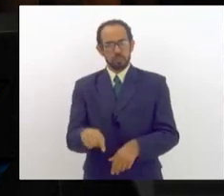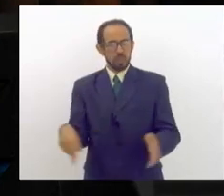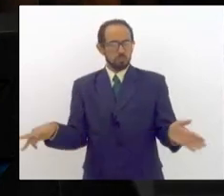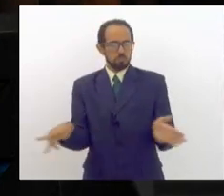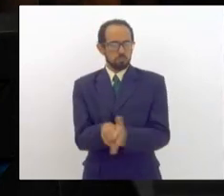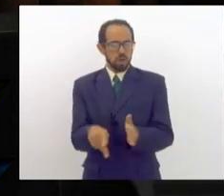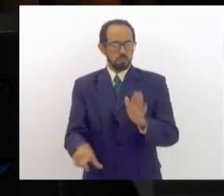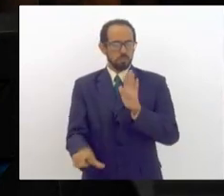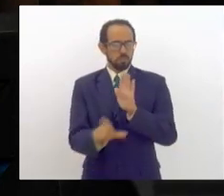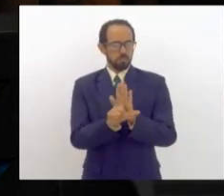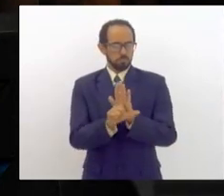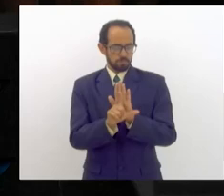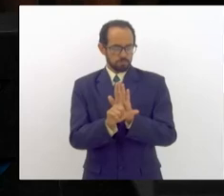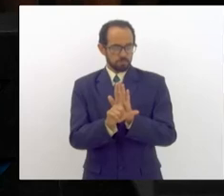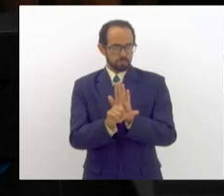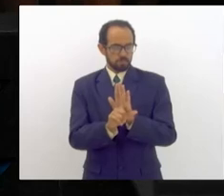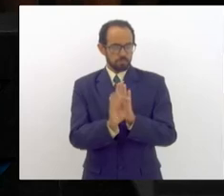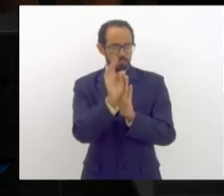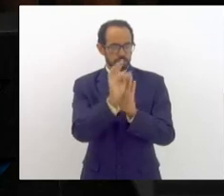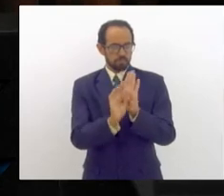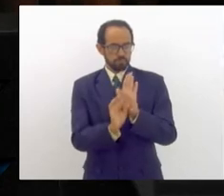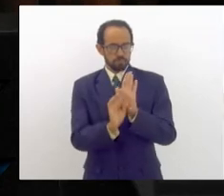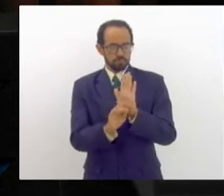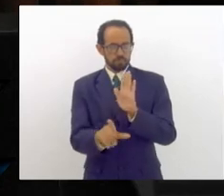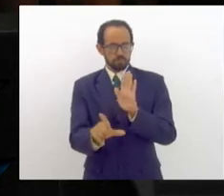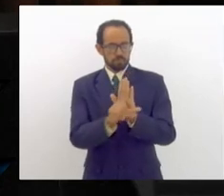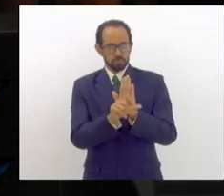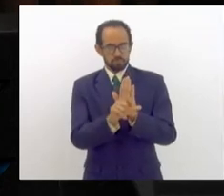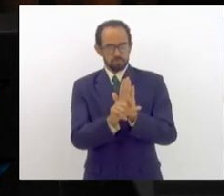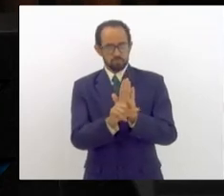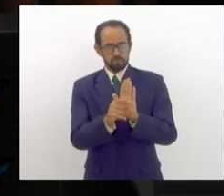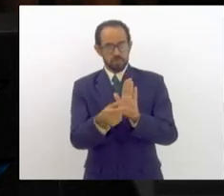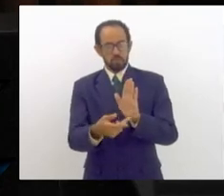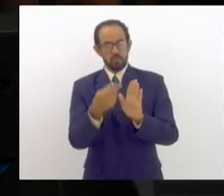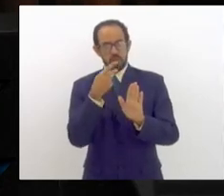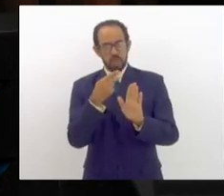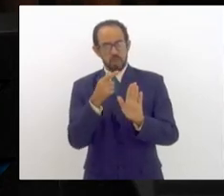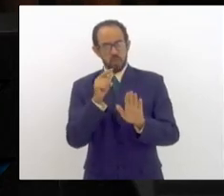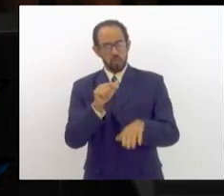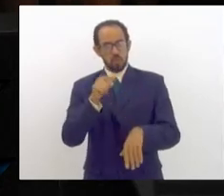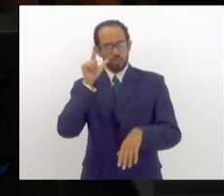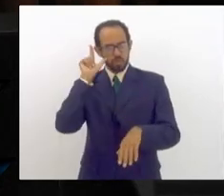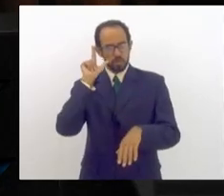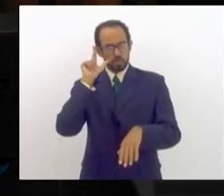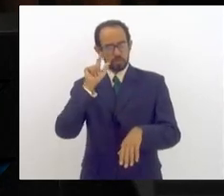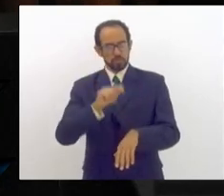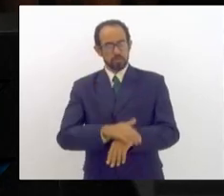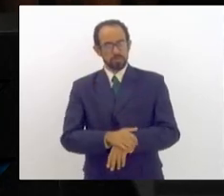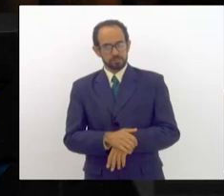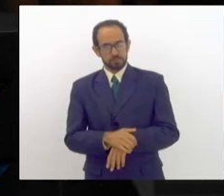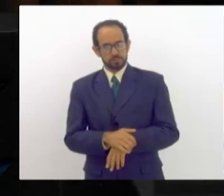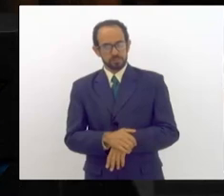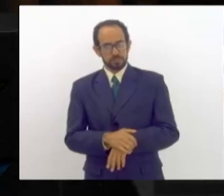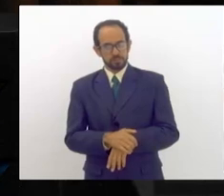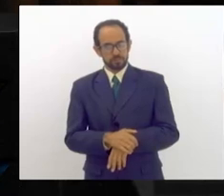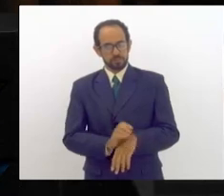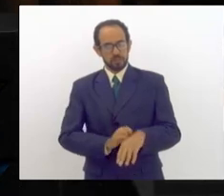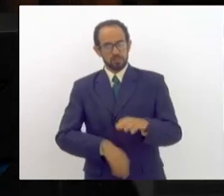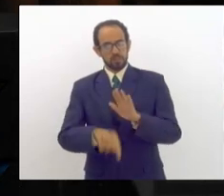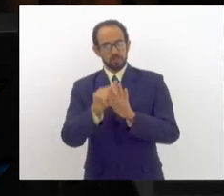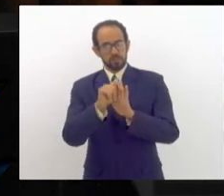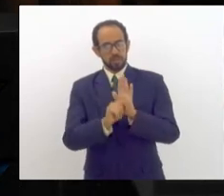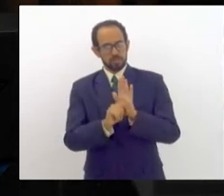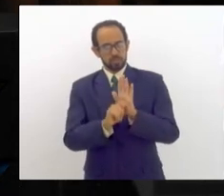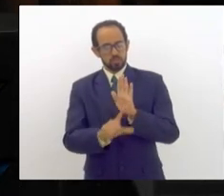vida tá no texto da Lei e reafirmava ontem e tá no texto da Lei